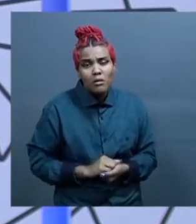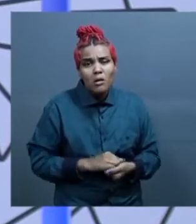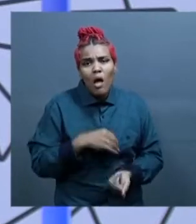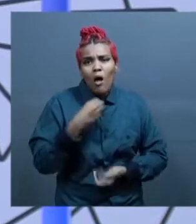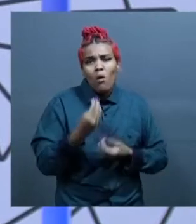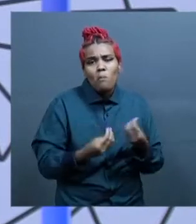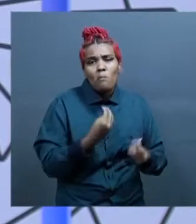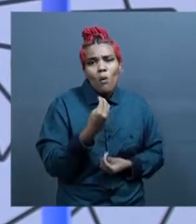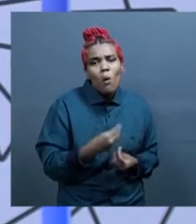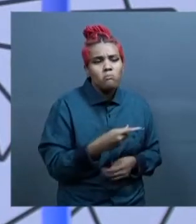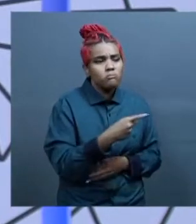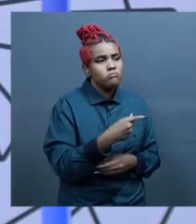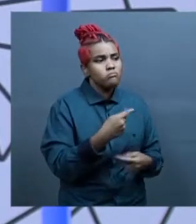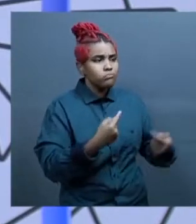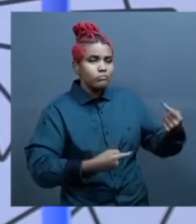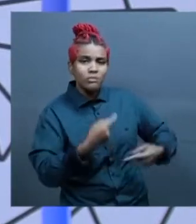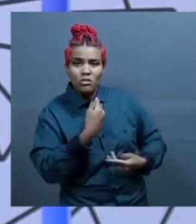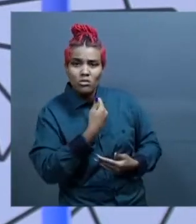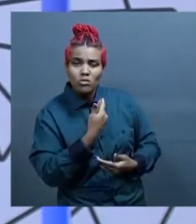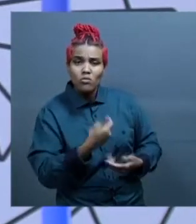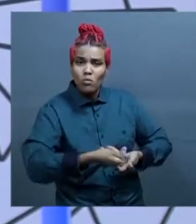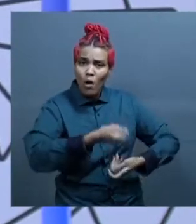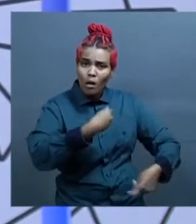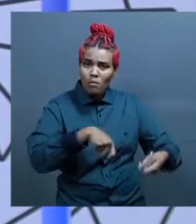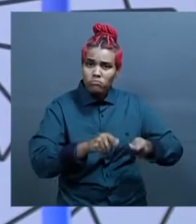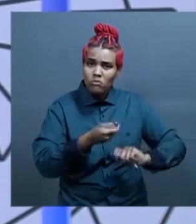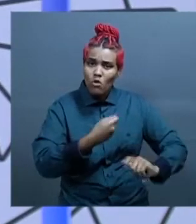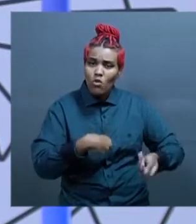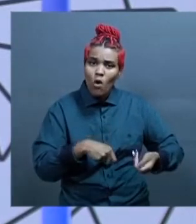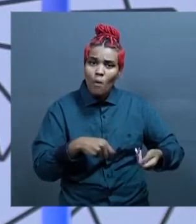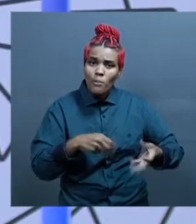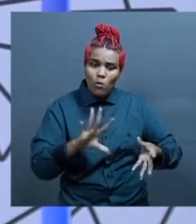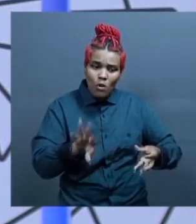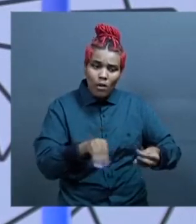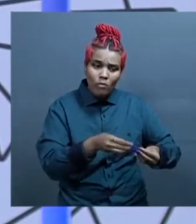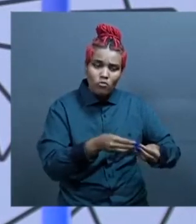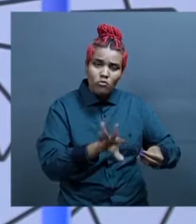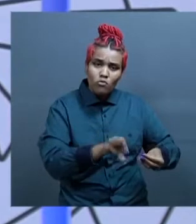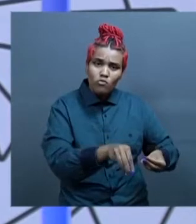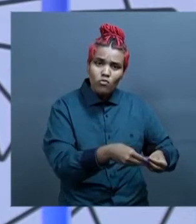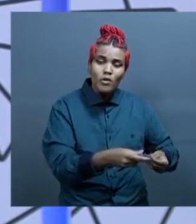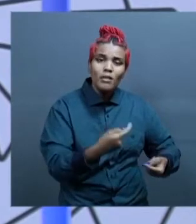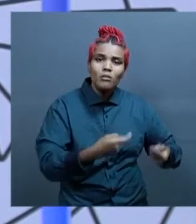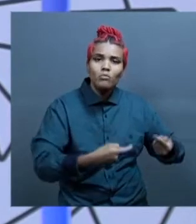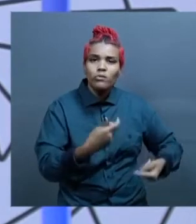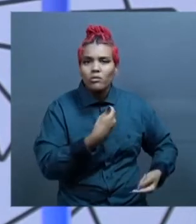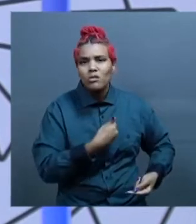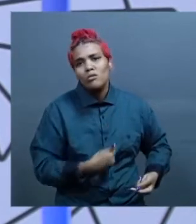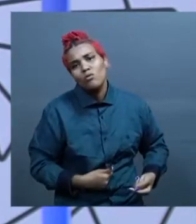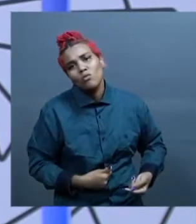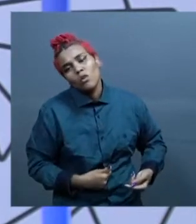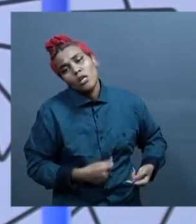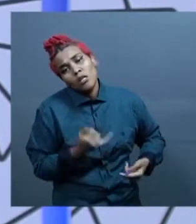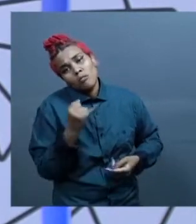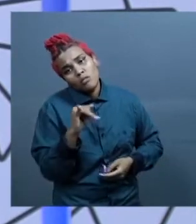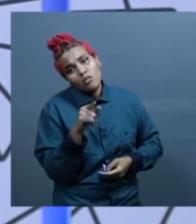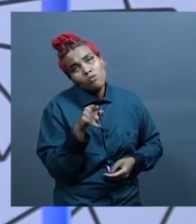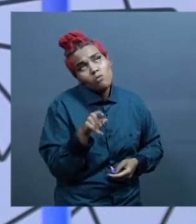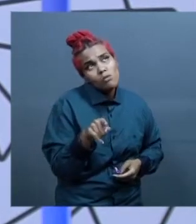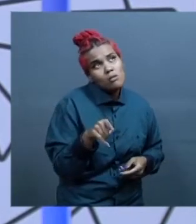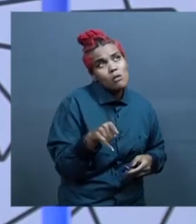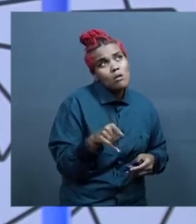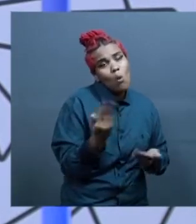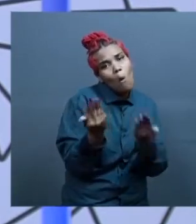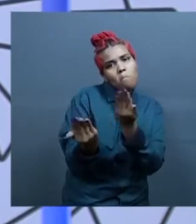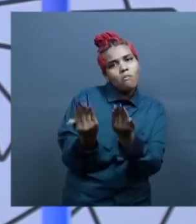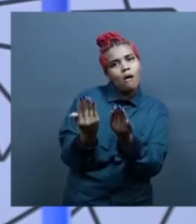econômica não faz uso desses estudos não inclui esses estudos nas políticas públicas a gente pegava essa pequena escala desde o espaço